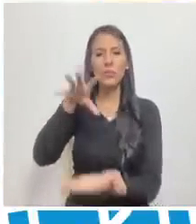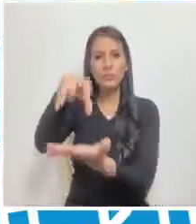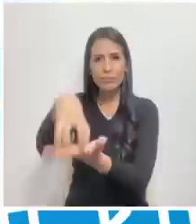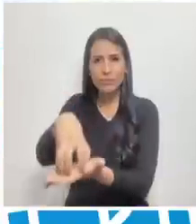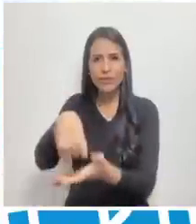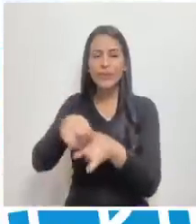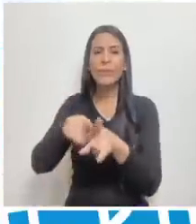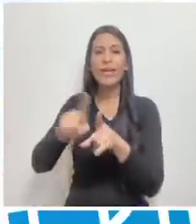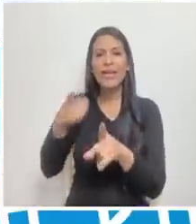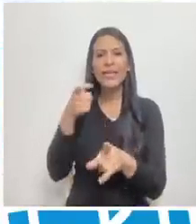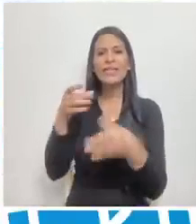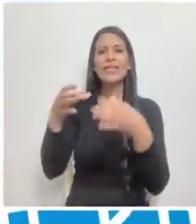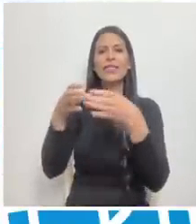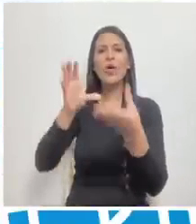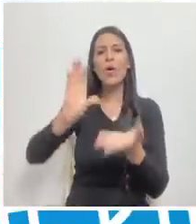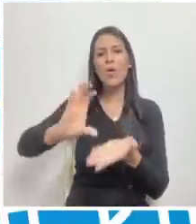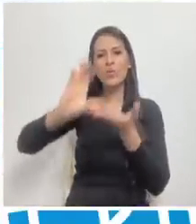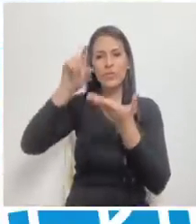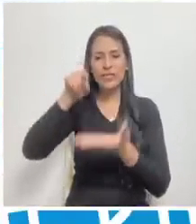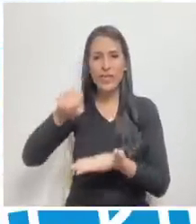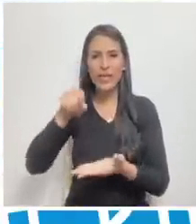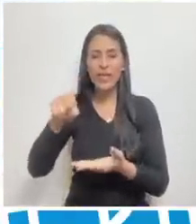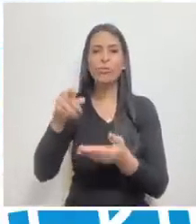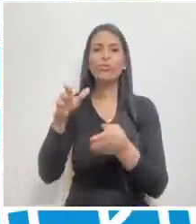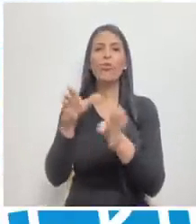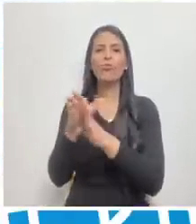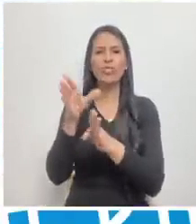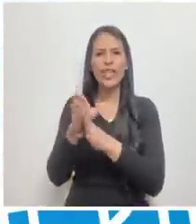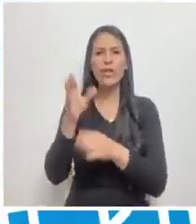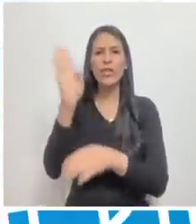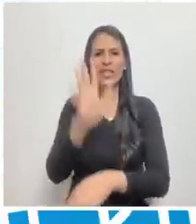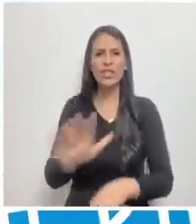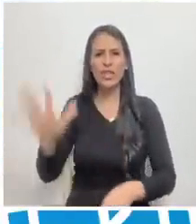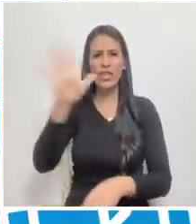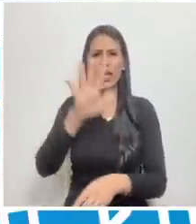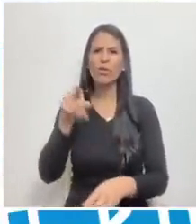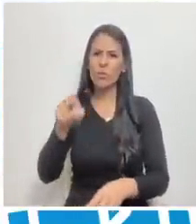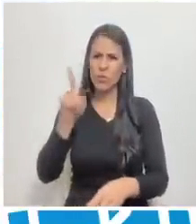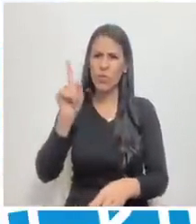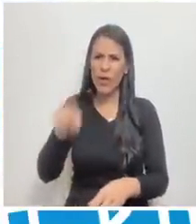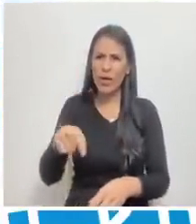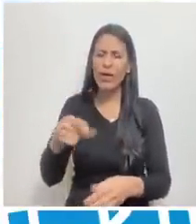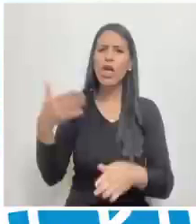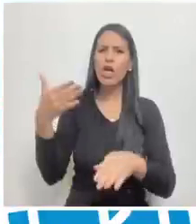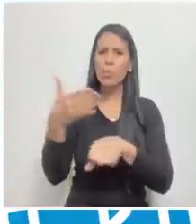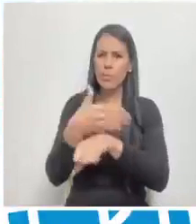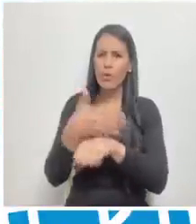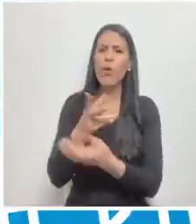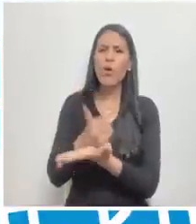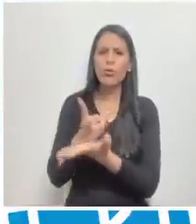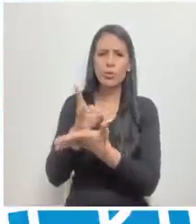também ex-membro... Não, você é membro da ABAV, já foi do Conselho da ABAV.